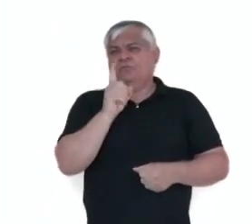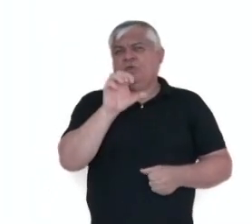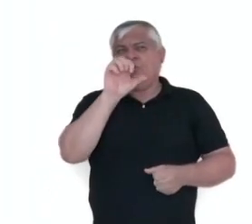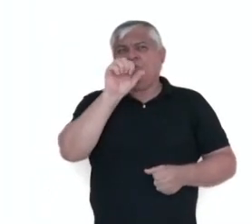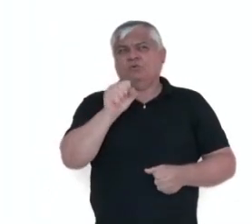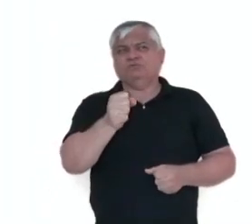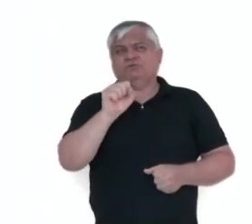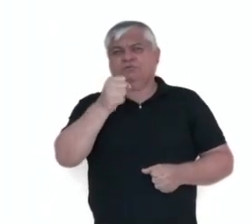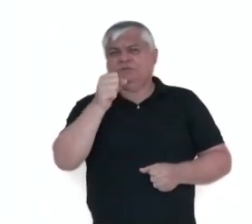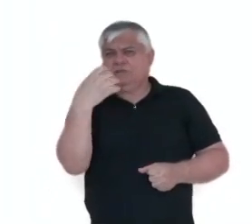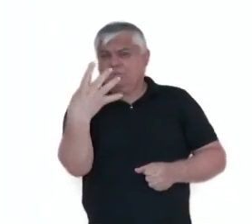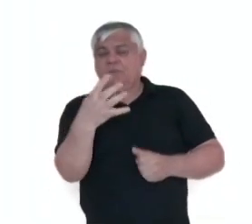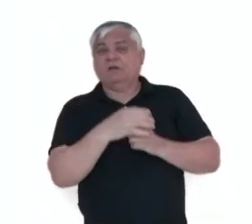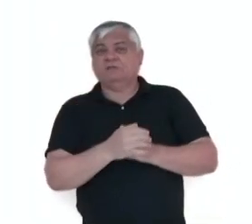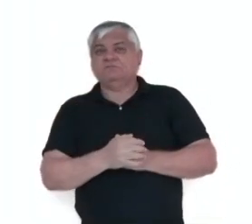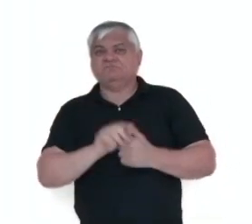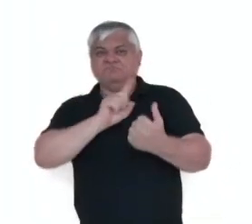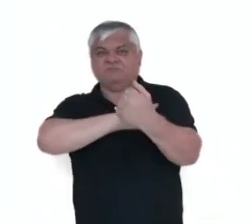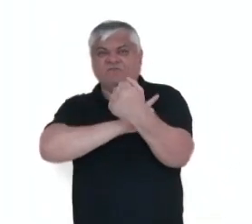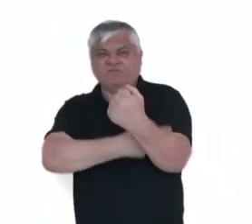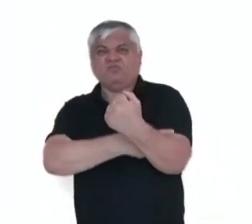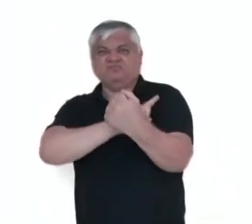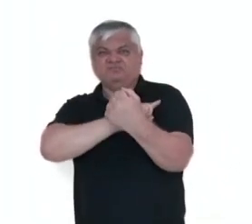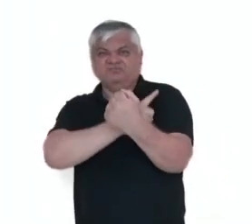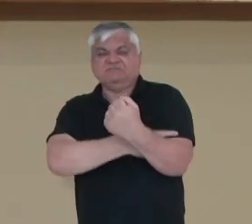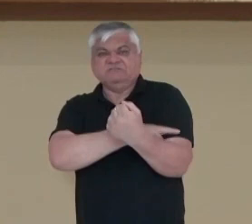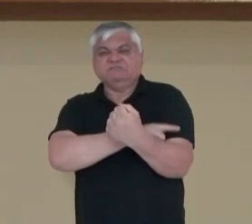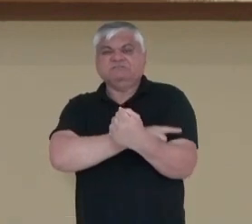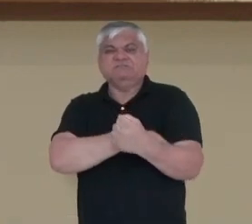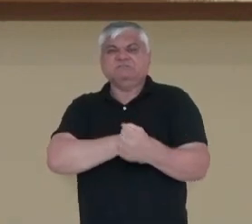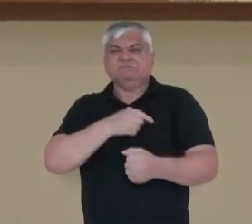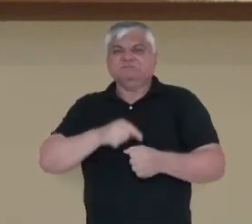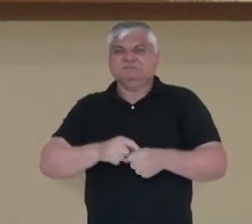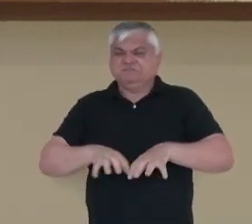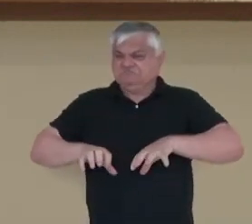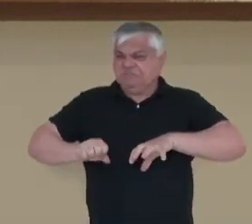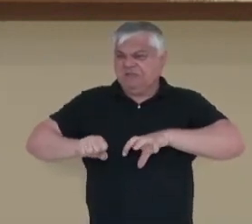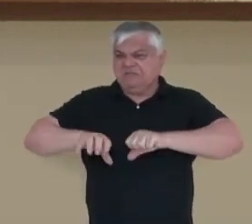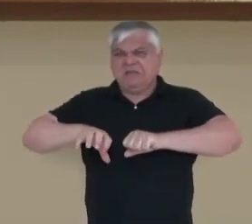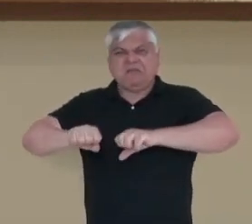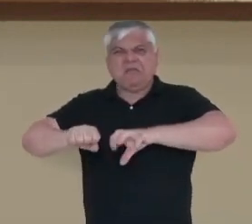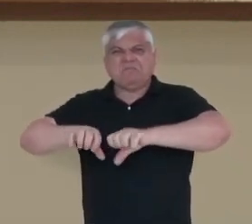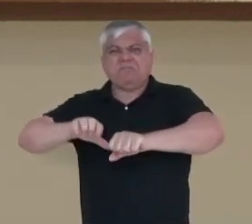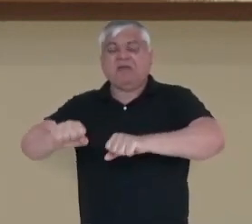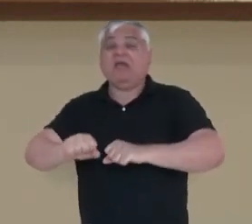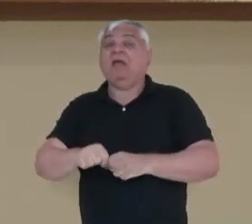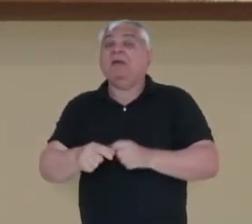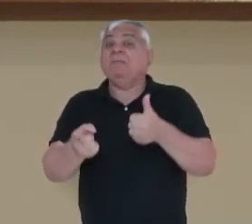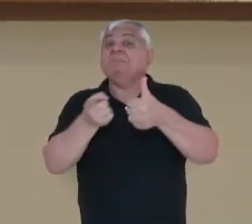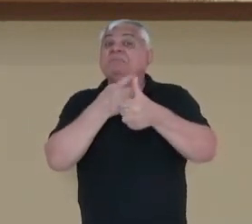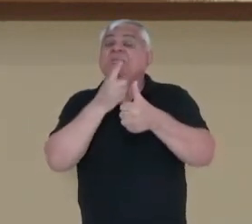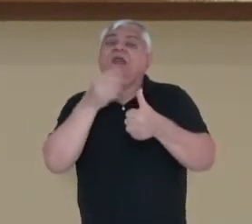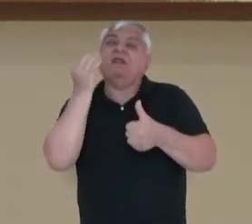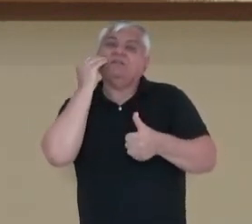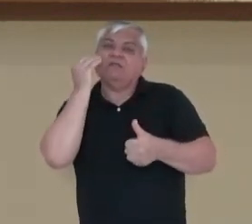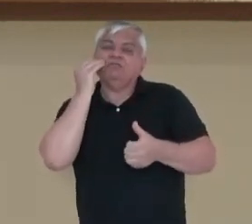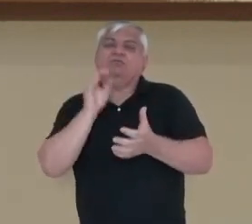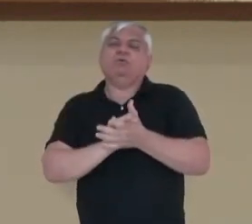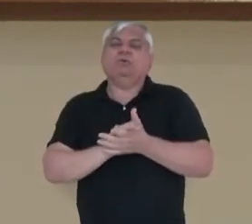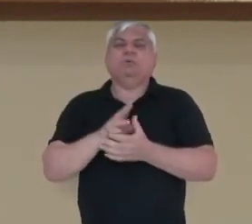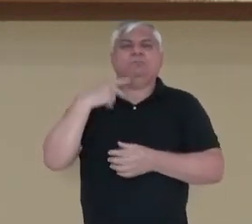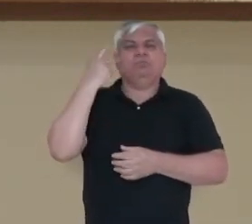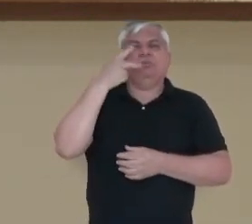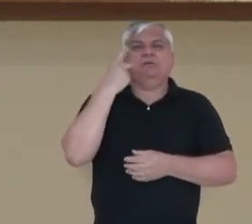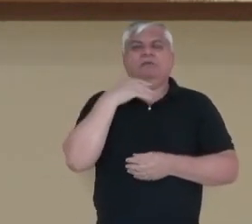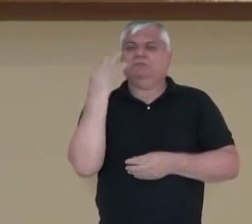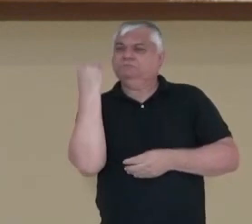e a diplomacia num sentido de que eles tentaram utilizar de meios